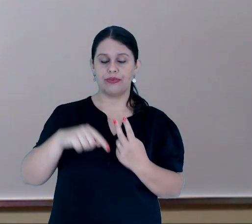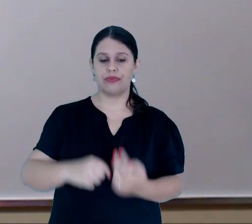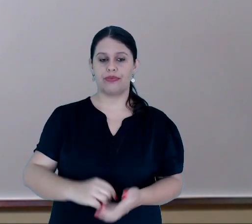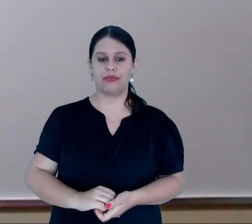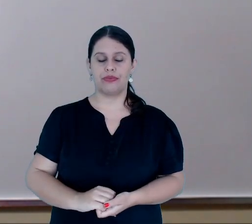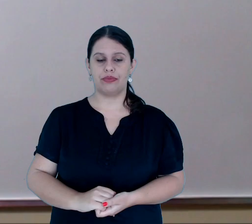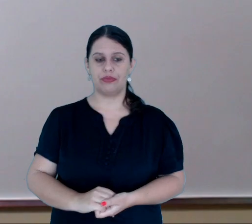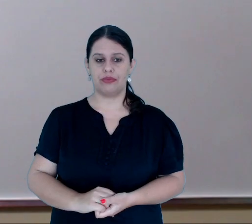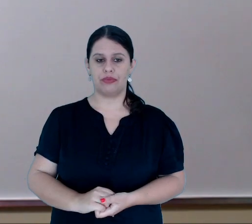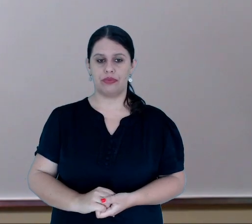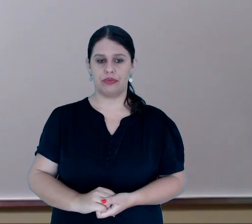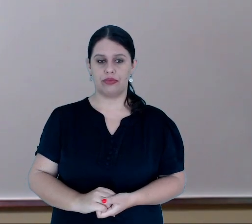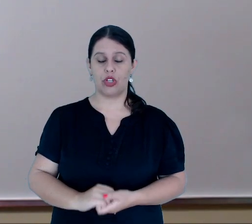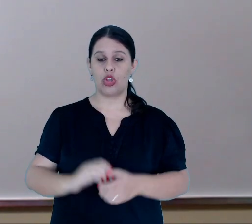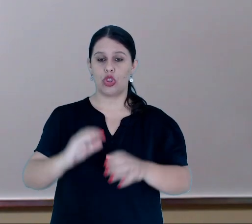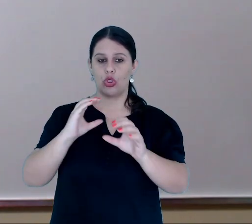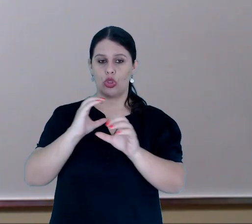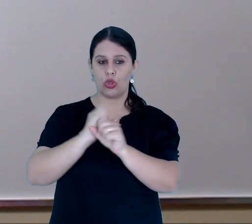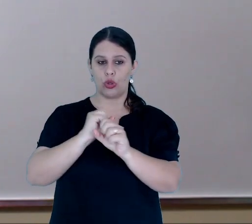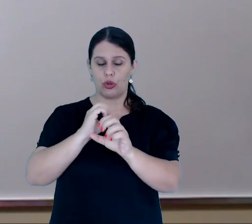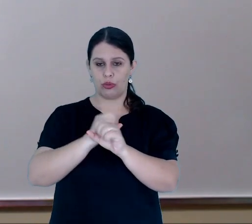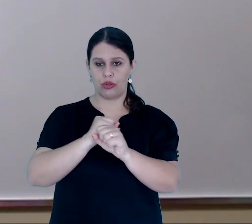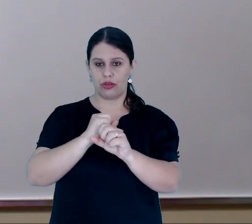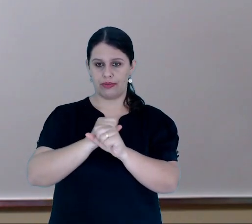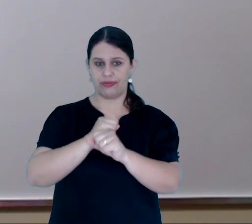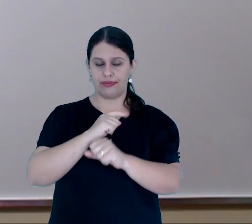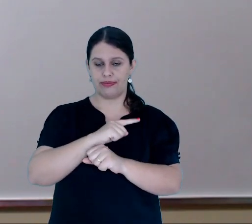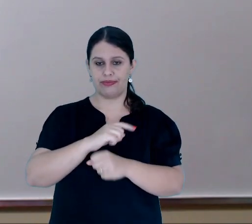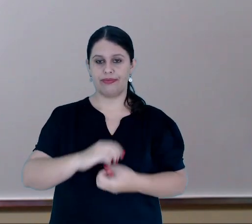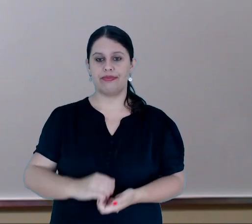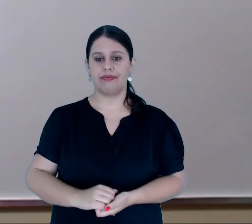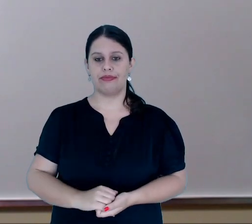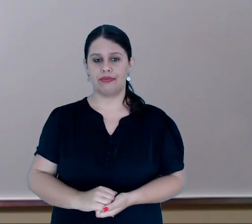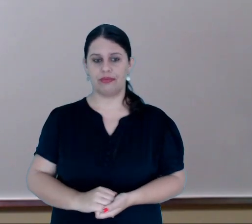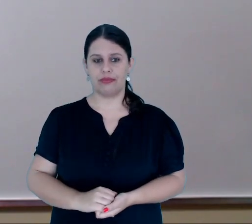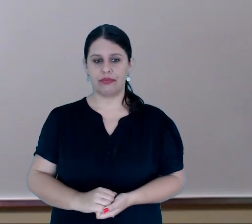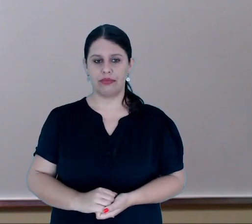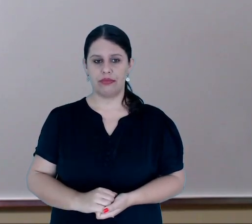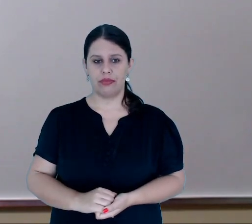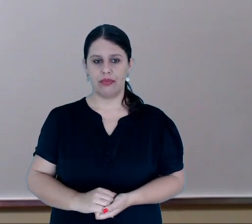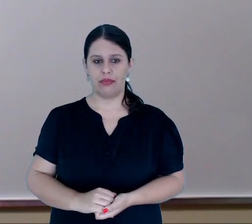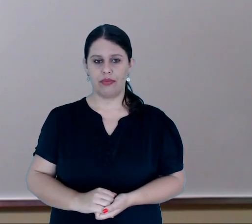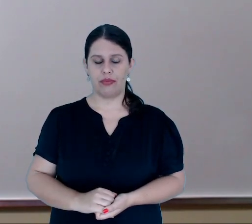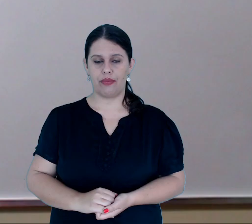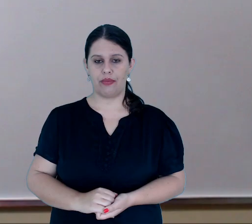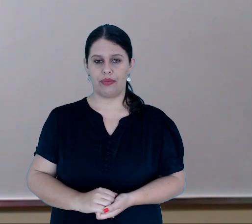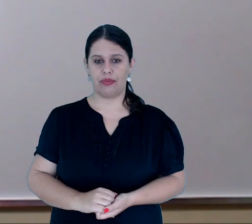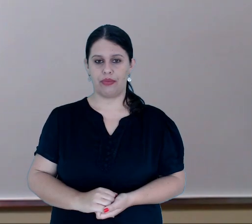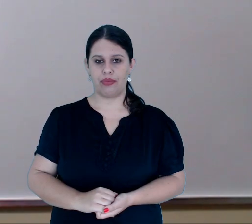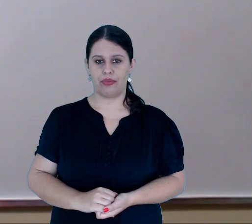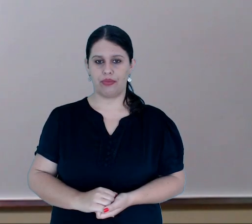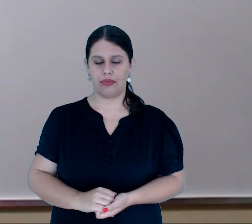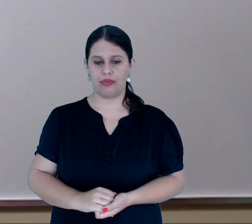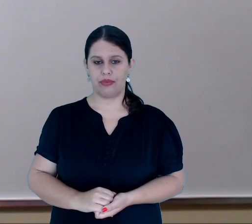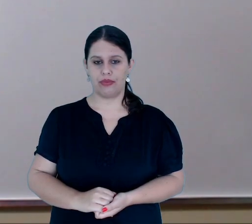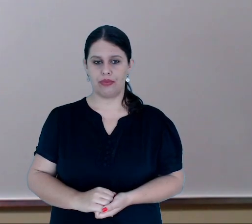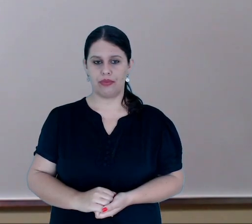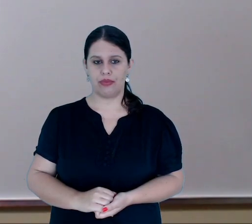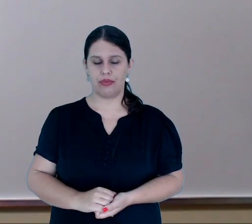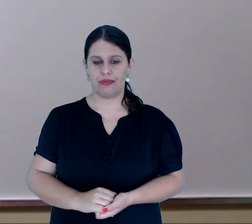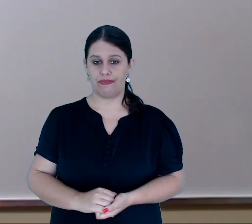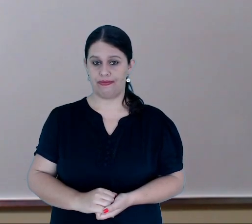Soma Que é o vetor